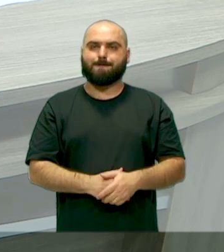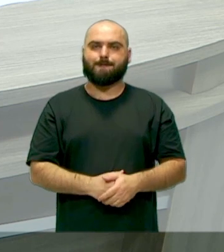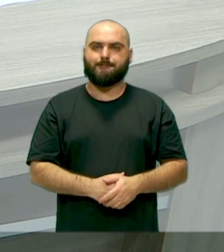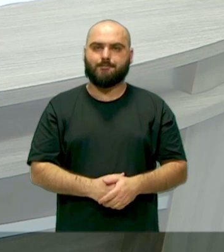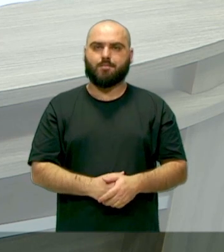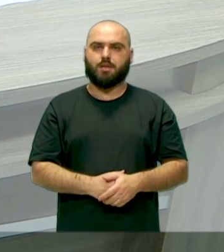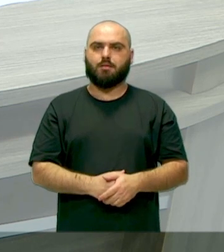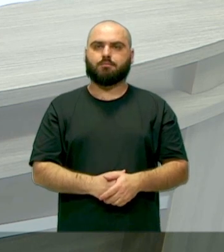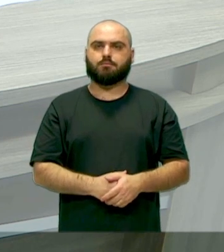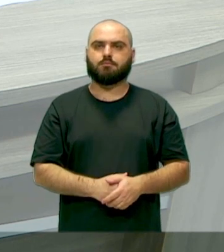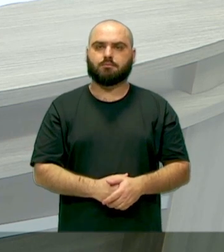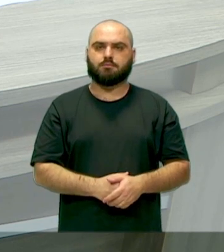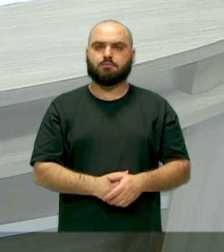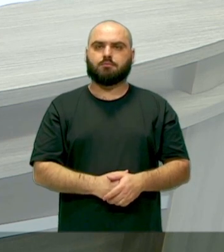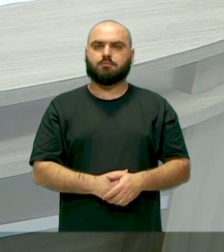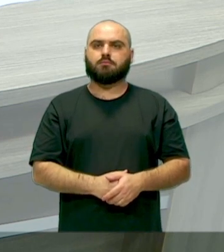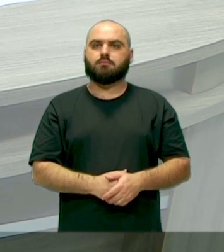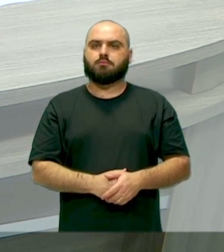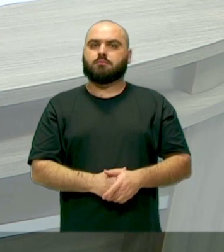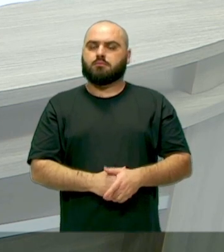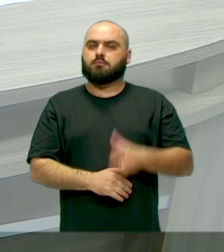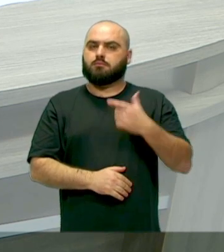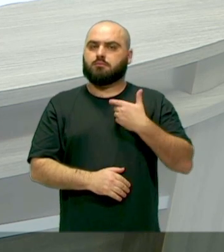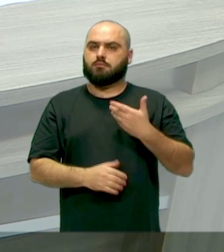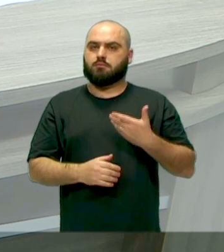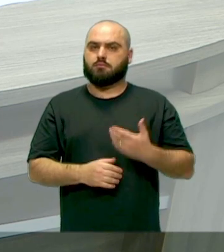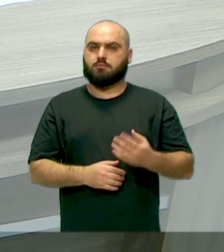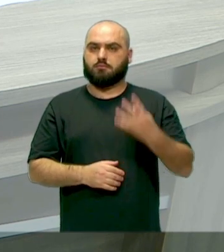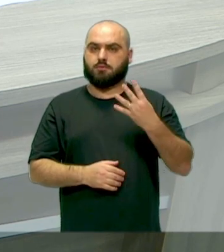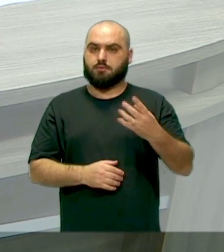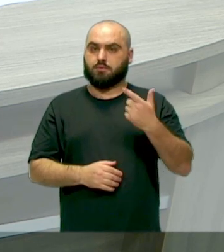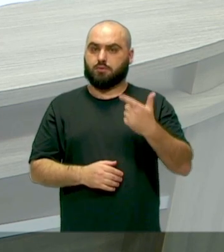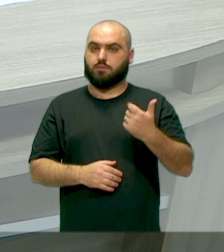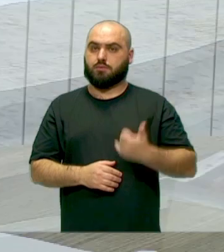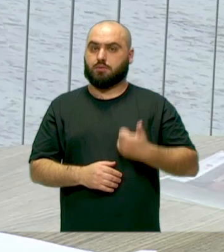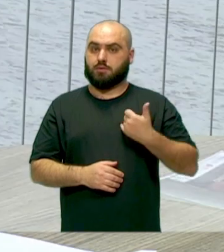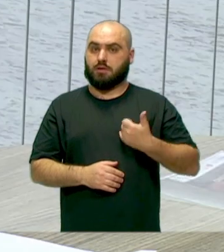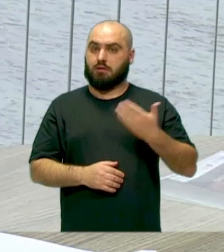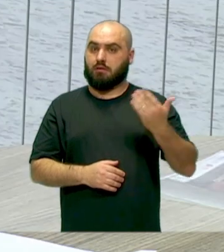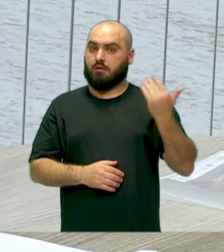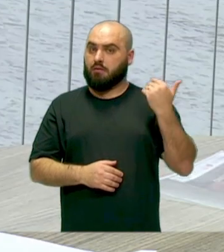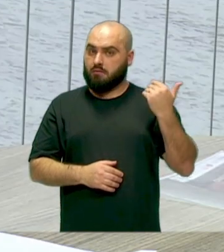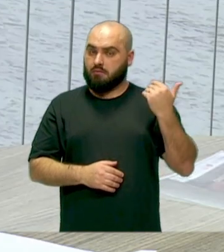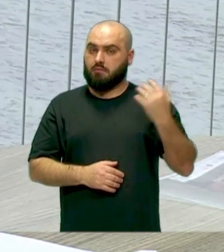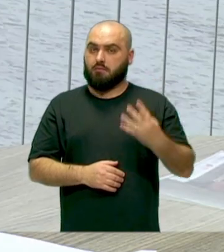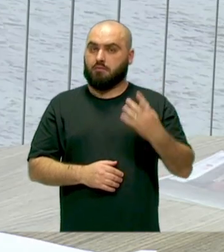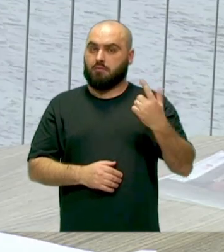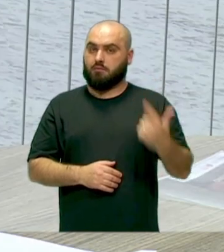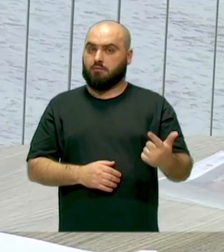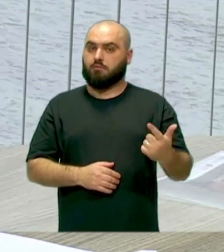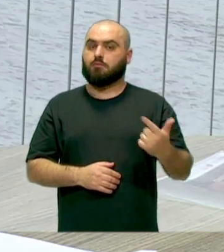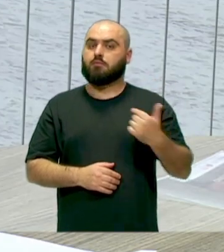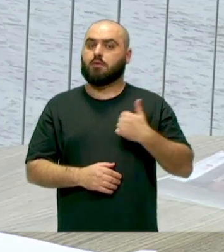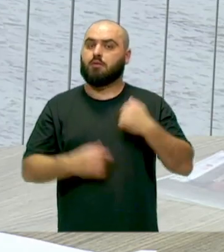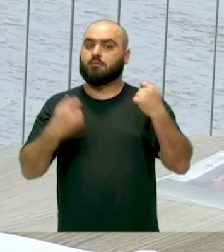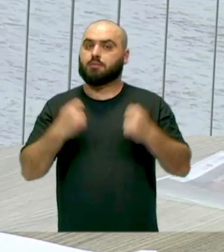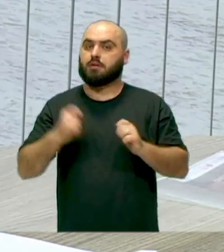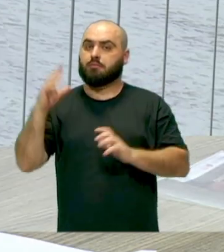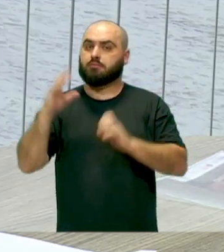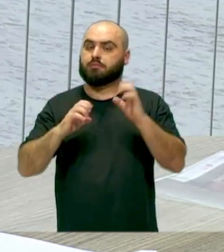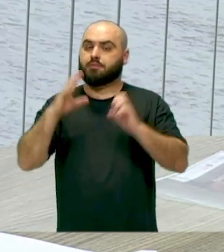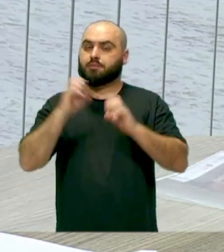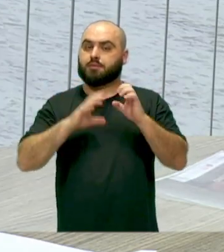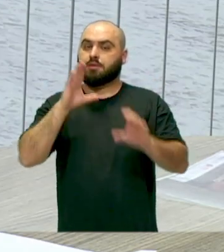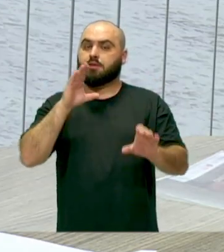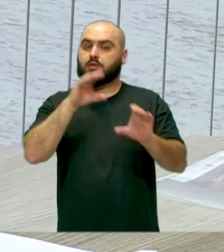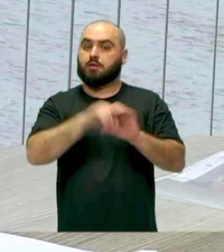Quando eu ganhei ele aqui no Hospital Marieta, 42 anos atrás, eu tive que brigar dentro